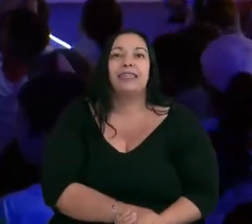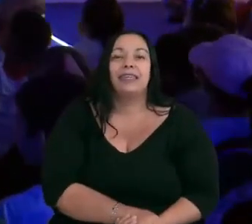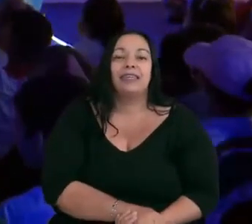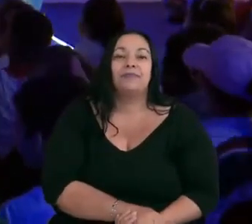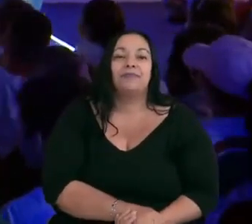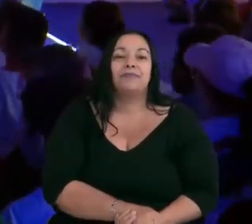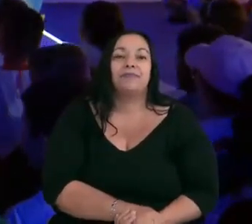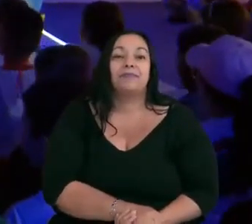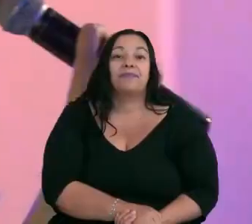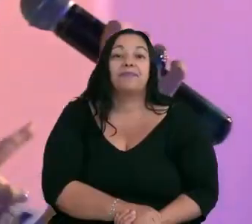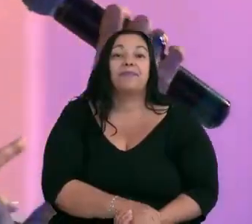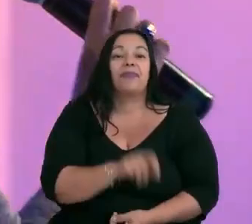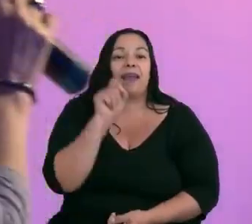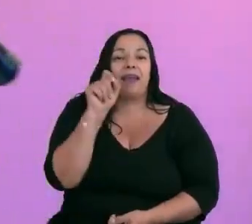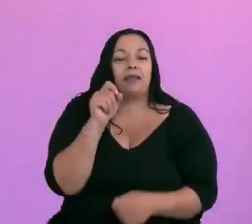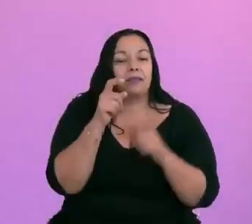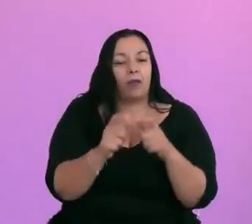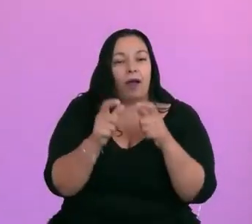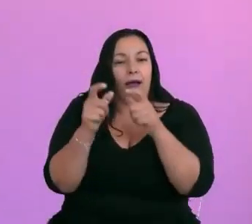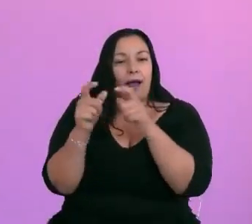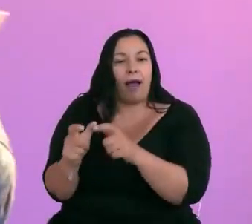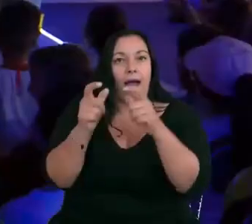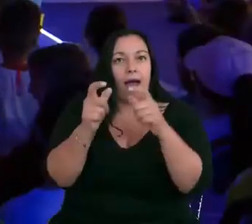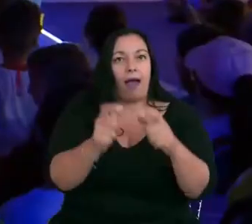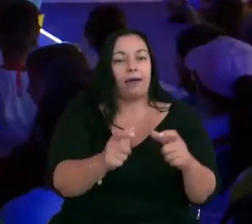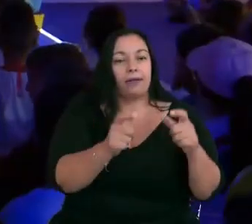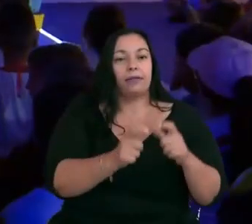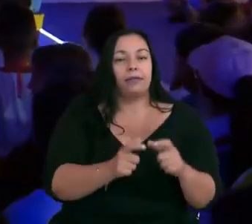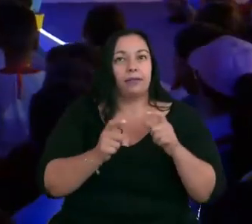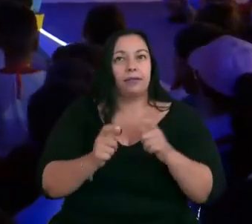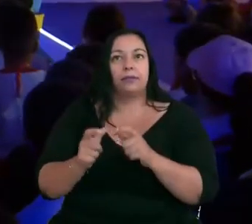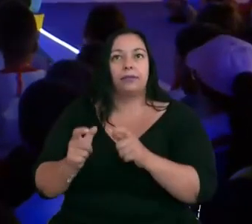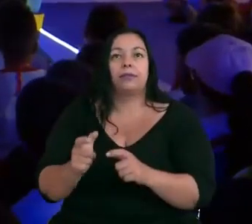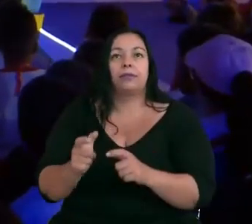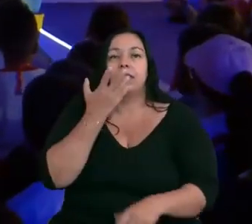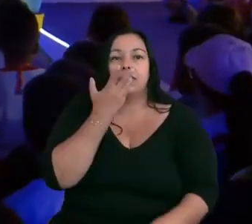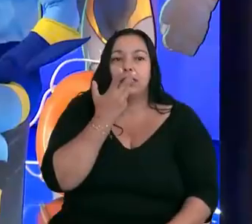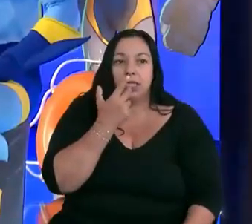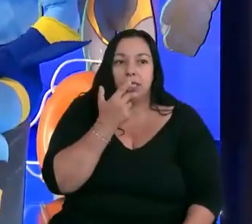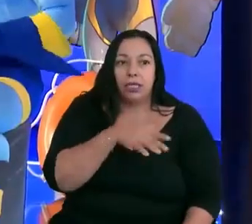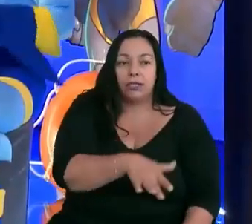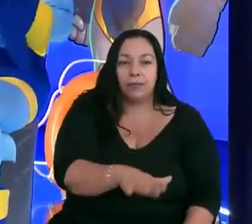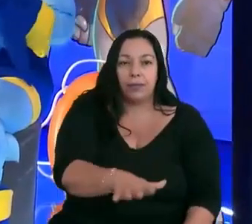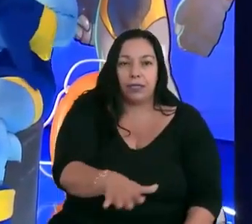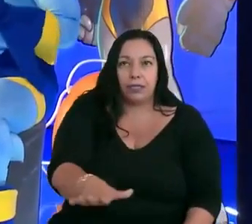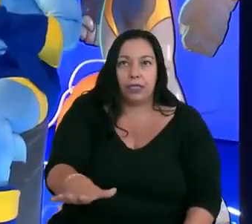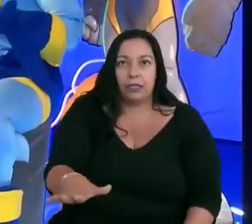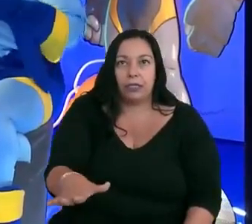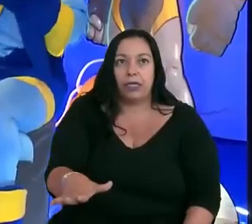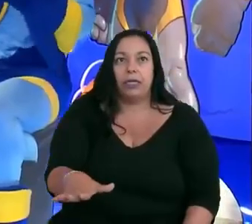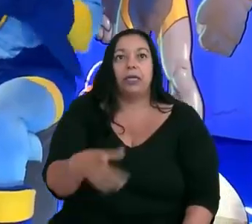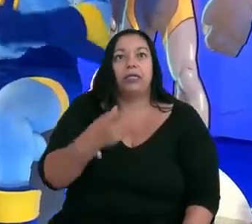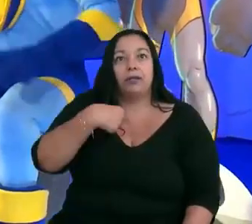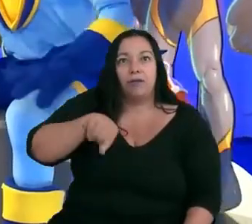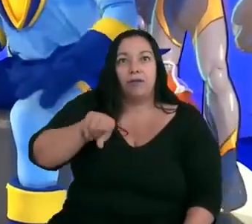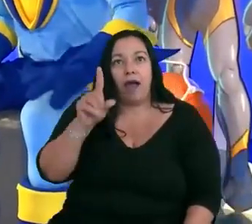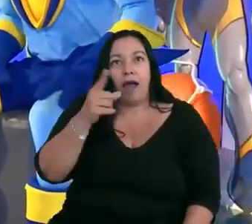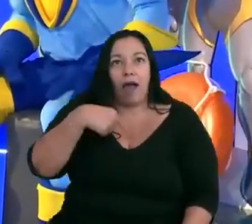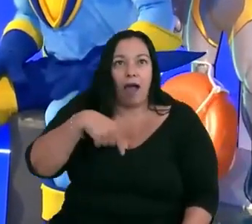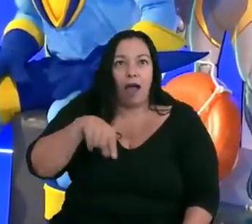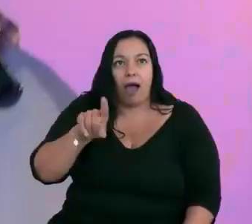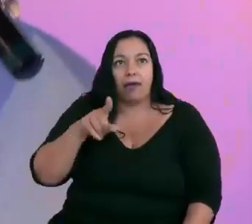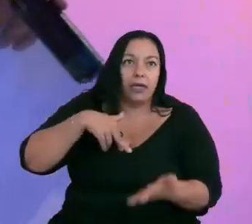Esses lugares é onde as crianças pequenininhas vão engatinhando e